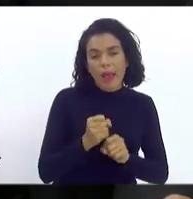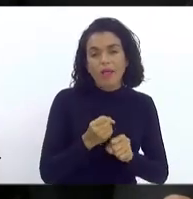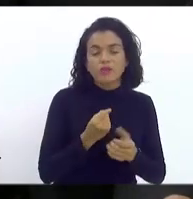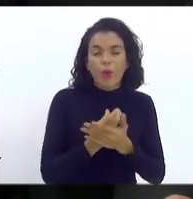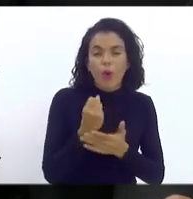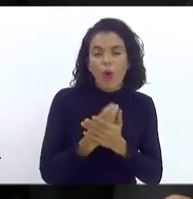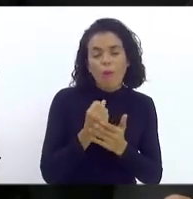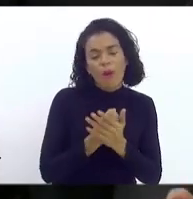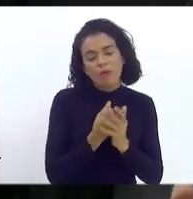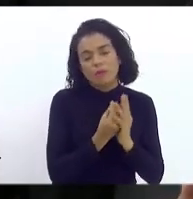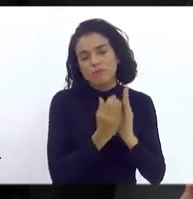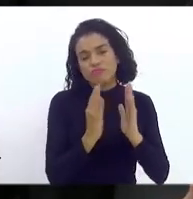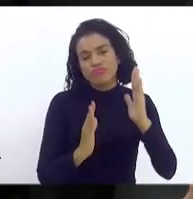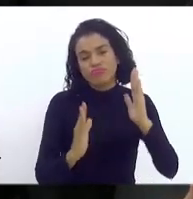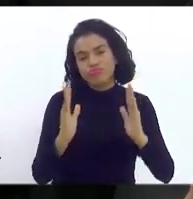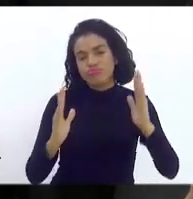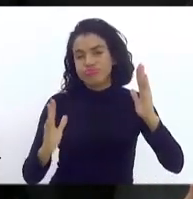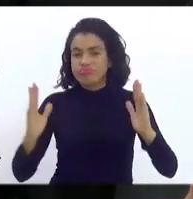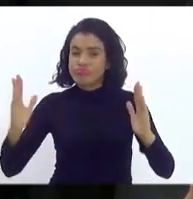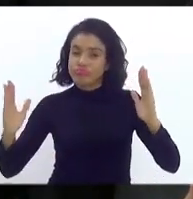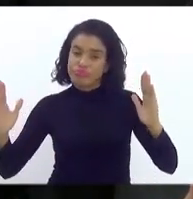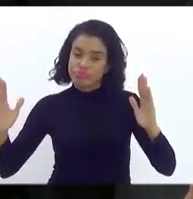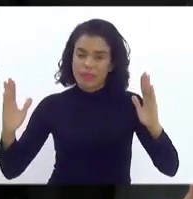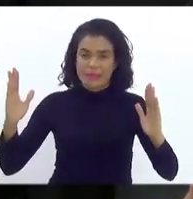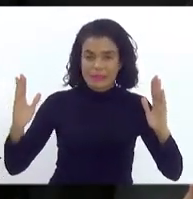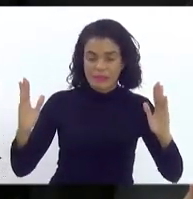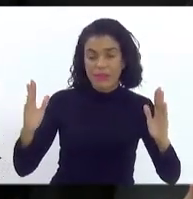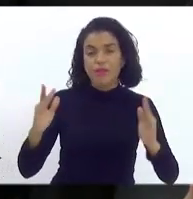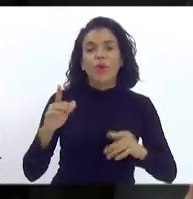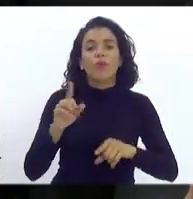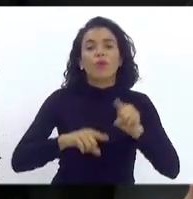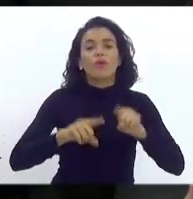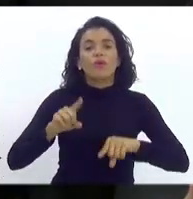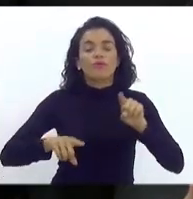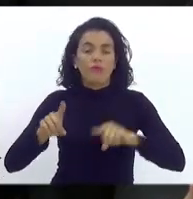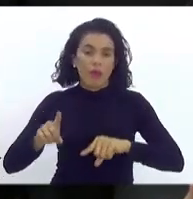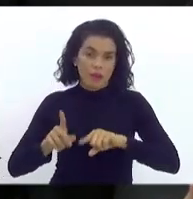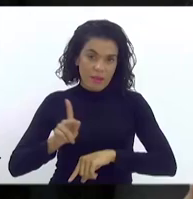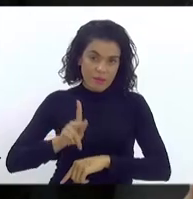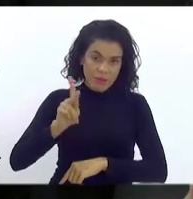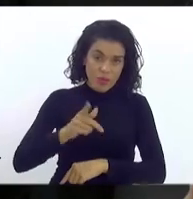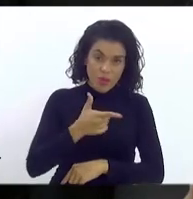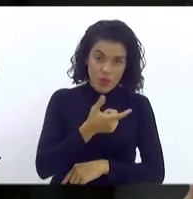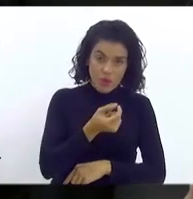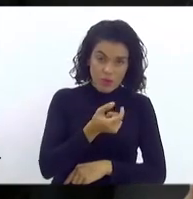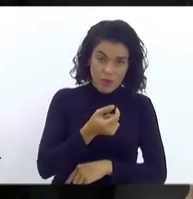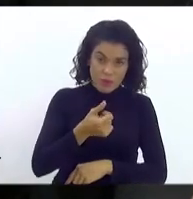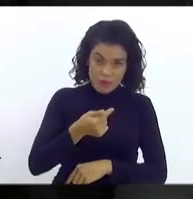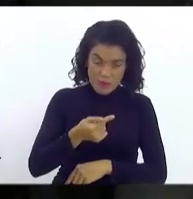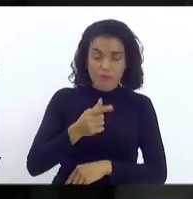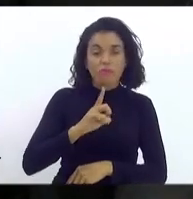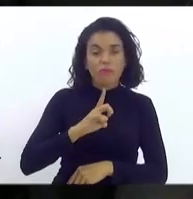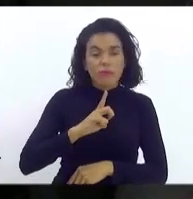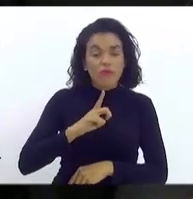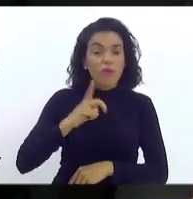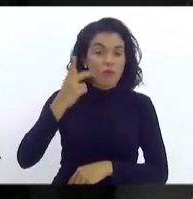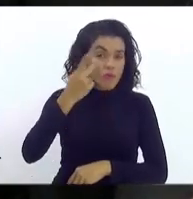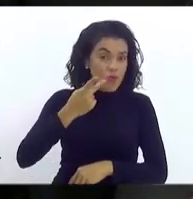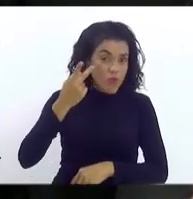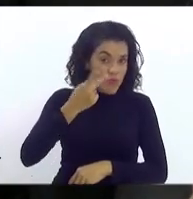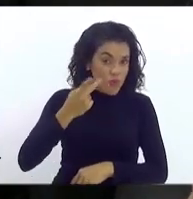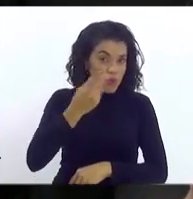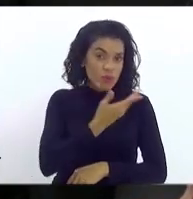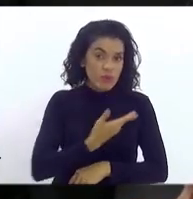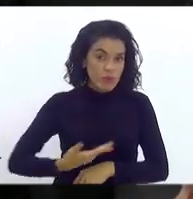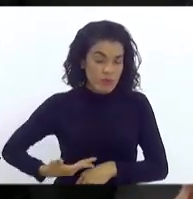longo prazo. E o que varia no caso da Petrobras? Em 2007, houve uma política